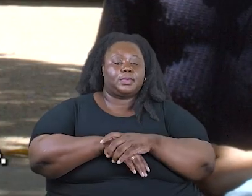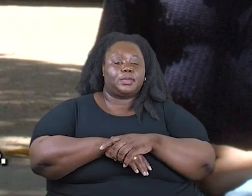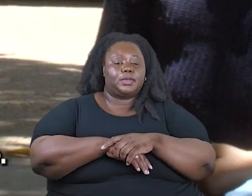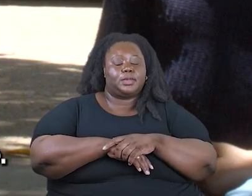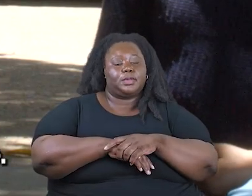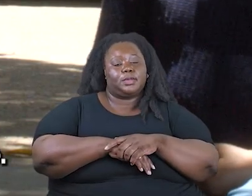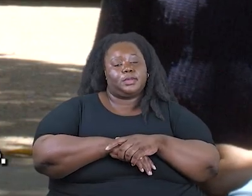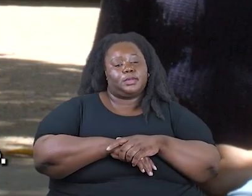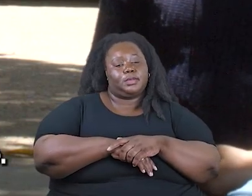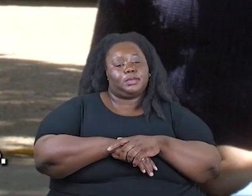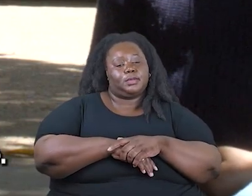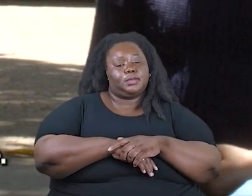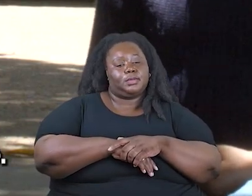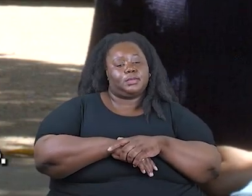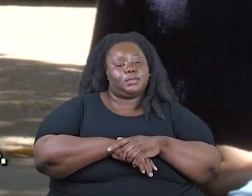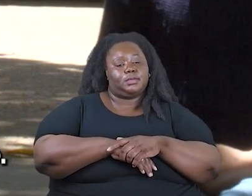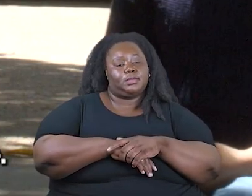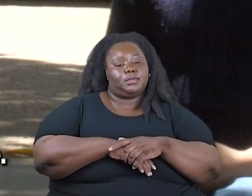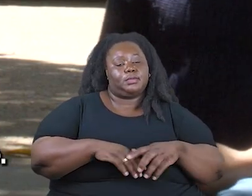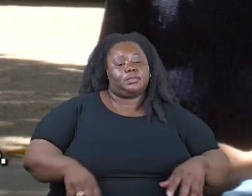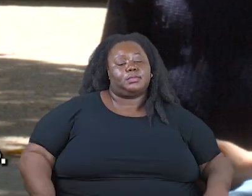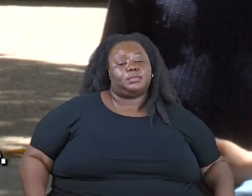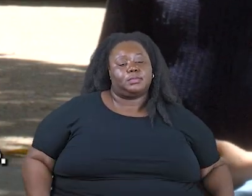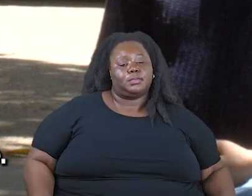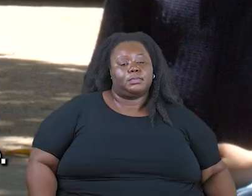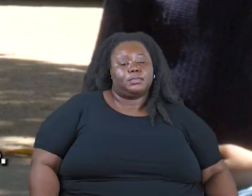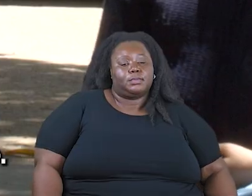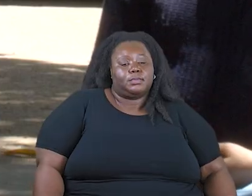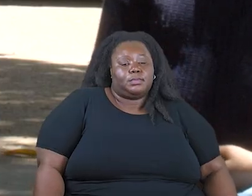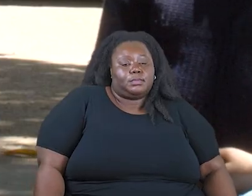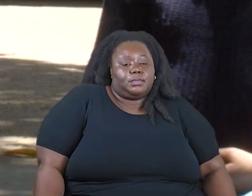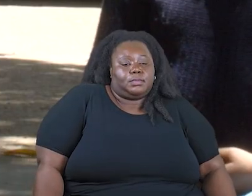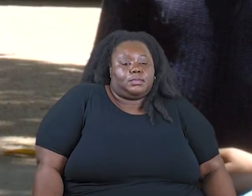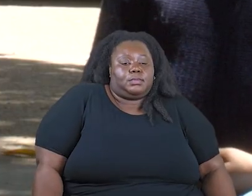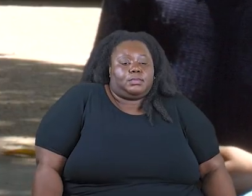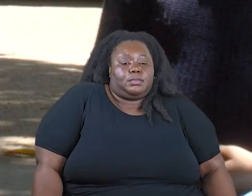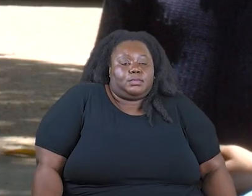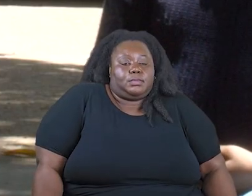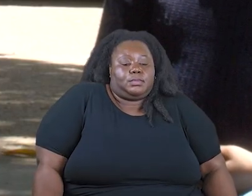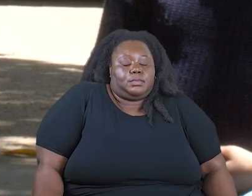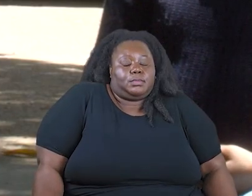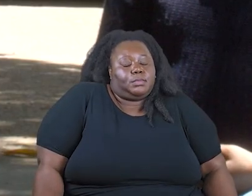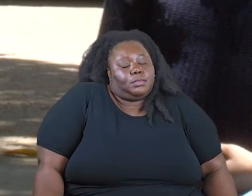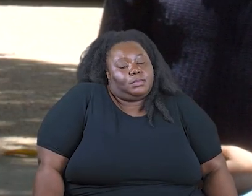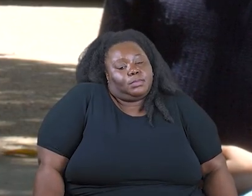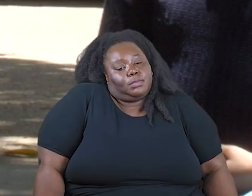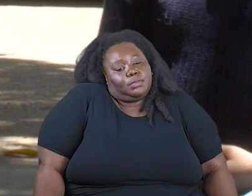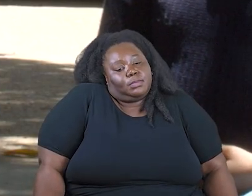termo em inglês que eu não lembro agora, mas é basicamente isso.